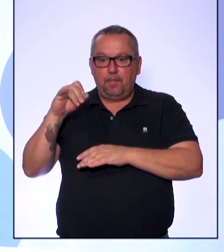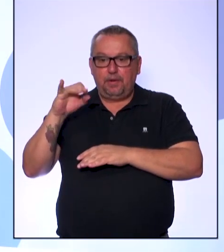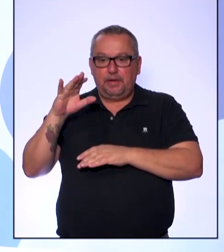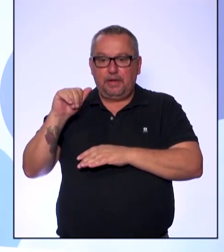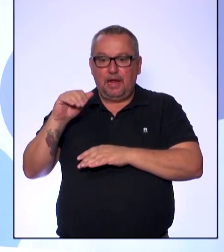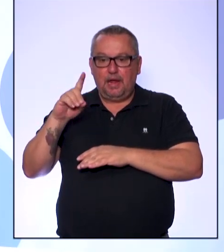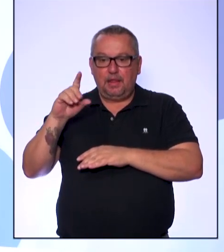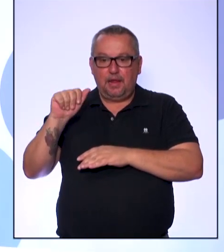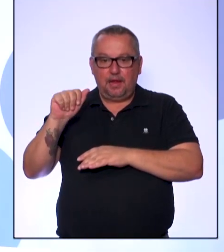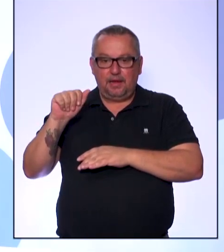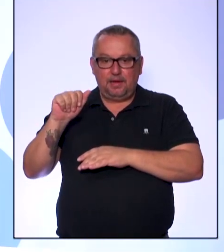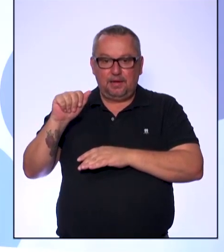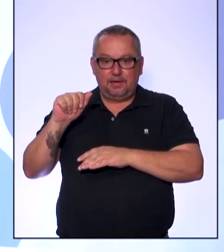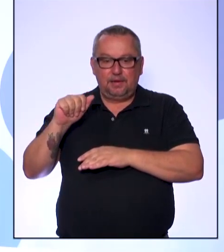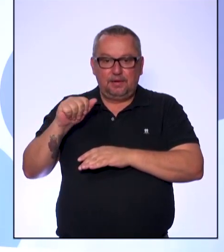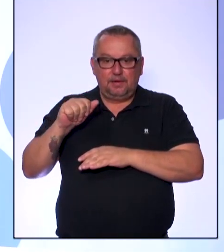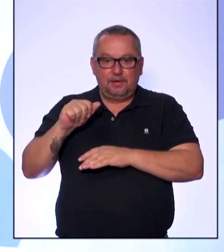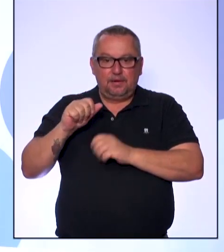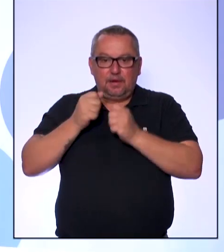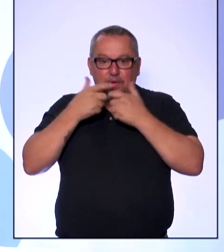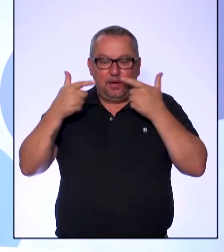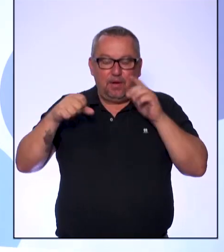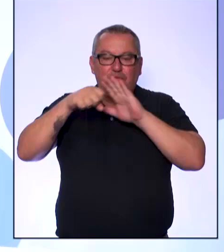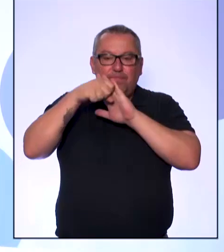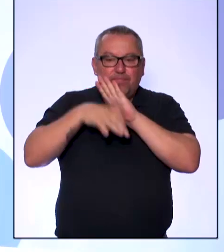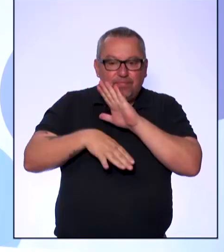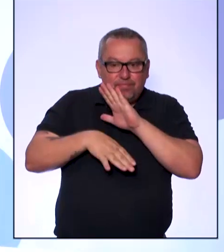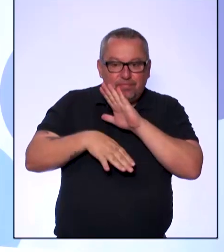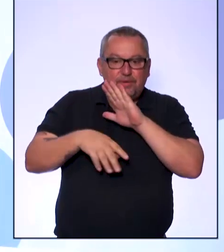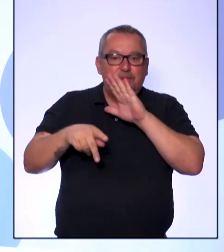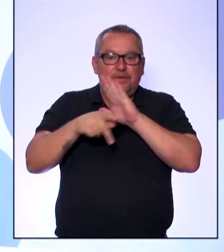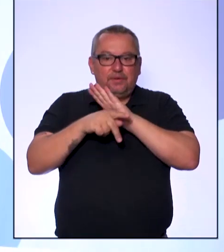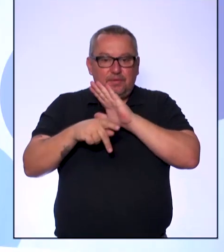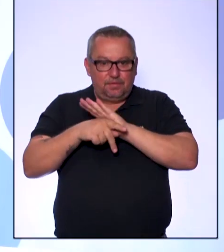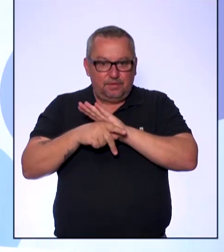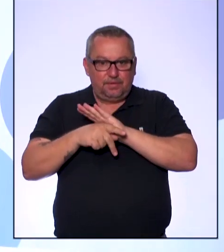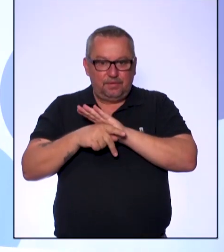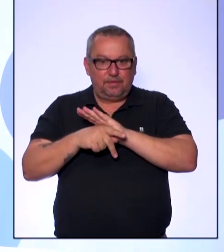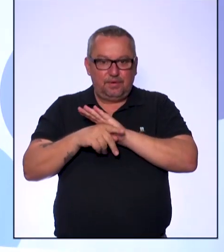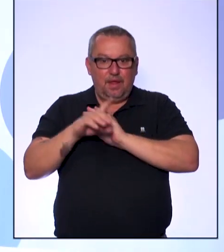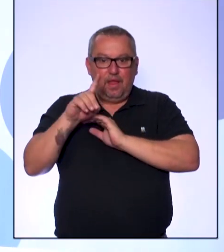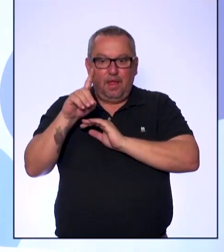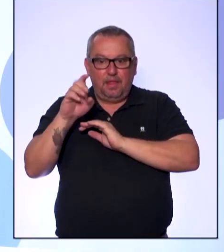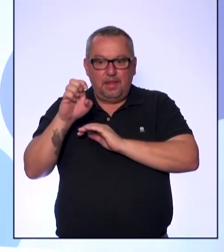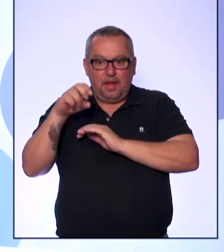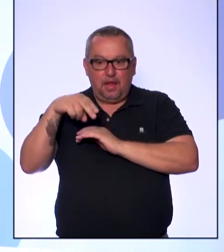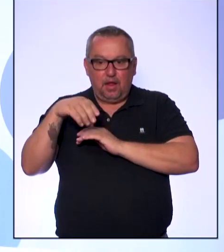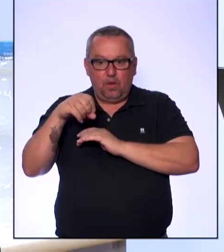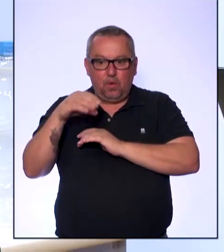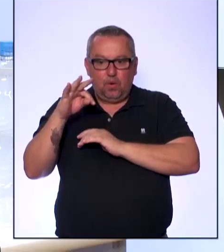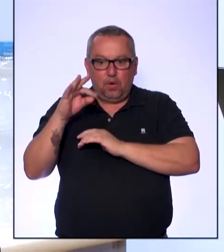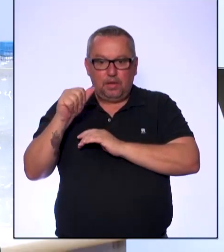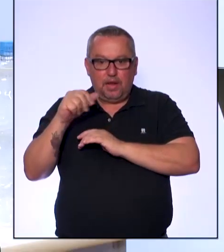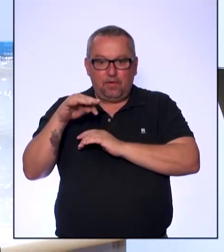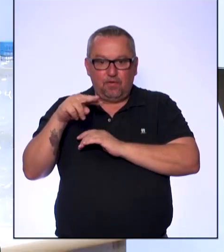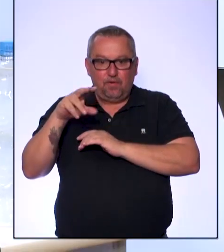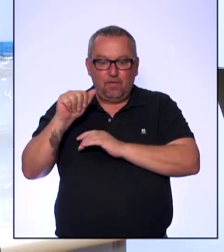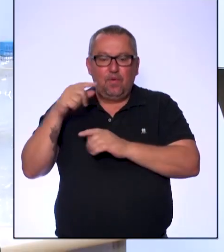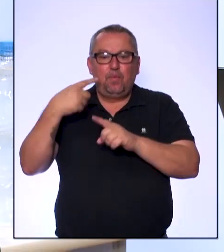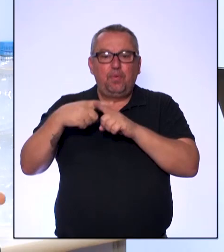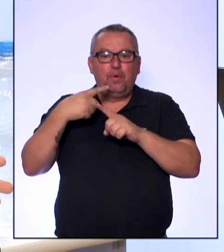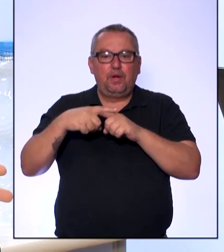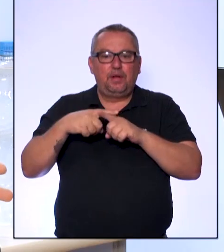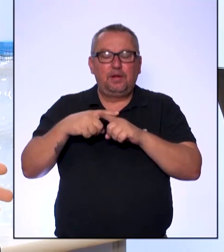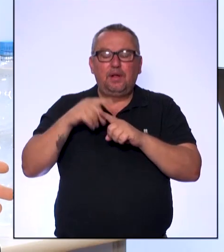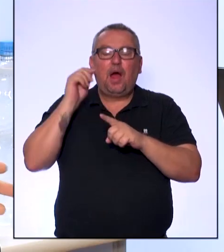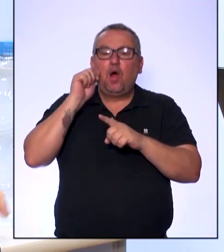da picada, então é o sentido no texto. No texto. Sentido o que ela denotativo. significa no texto? Sentido denotativo. Por que a autora colocou "é o fim